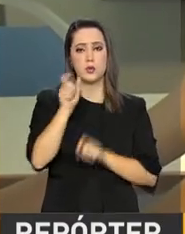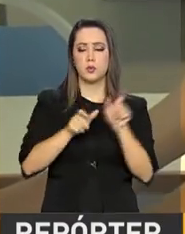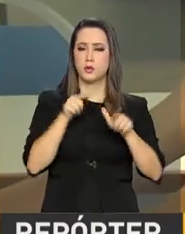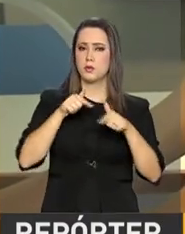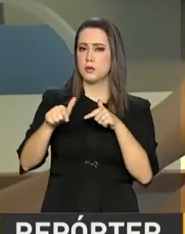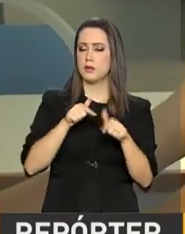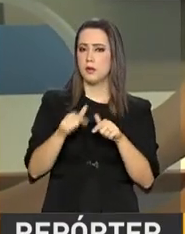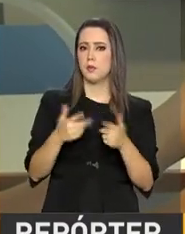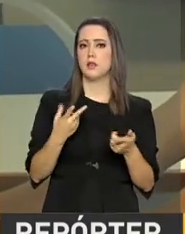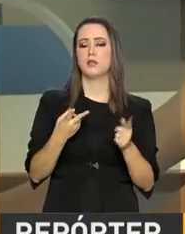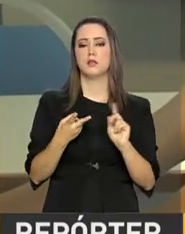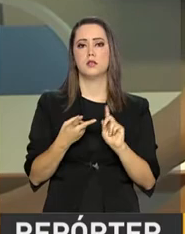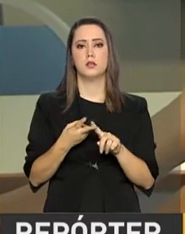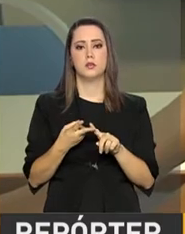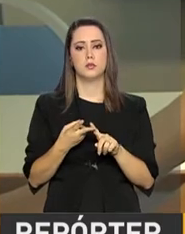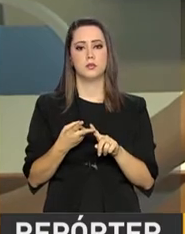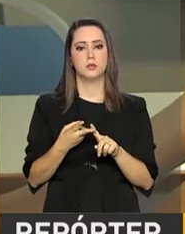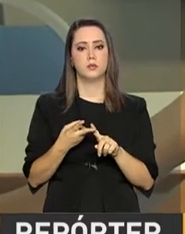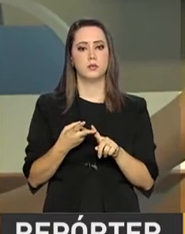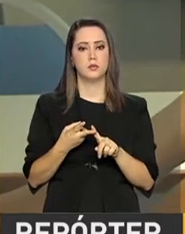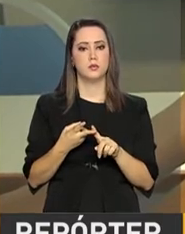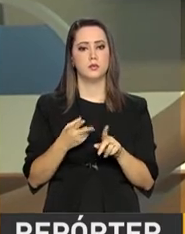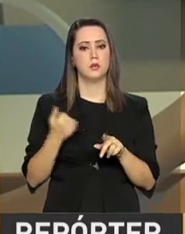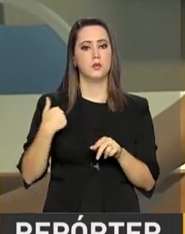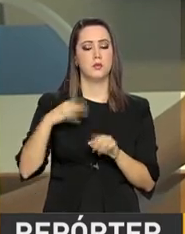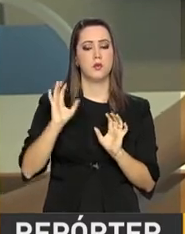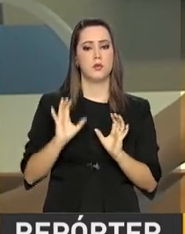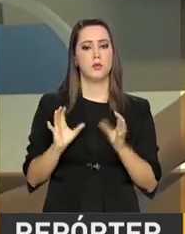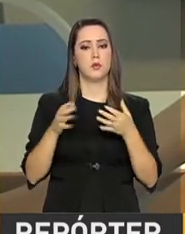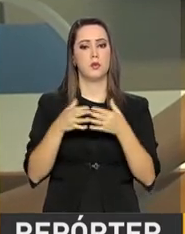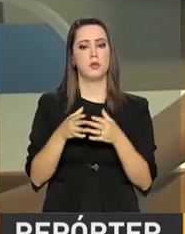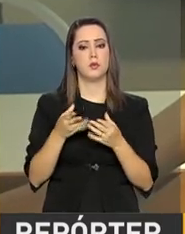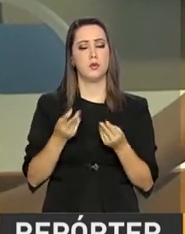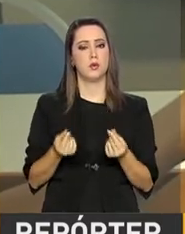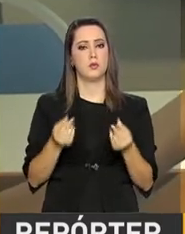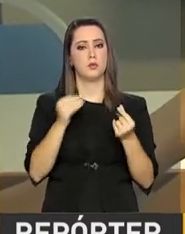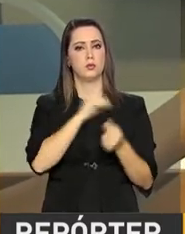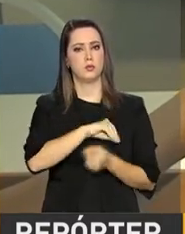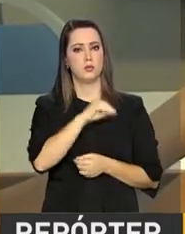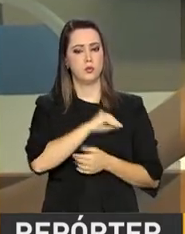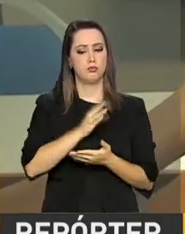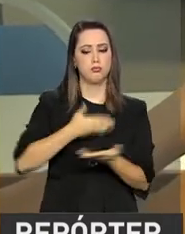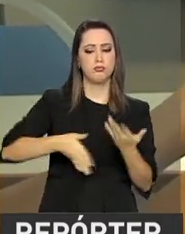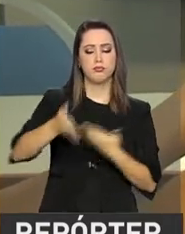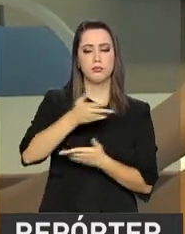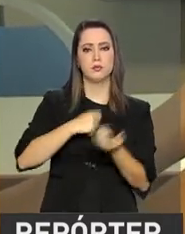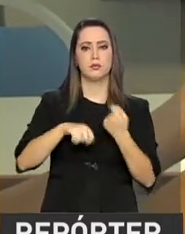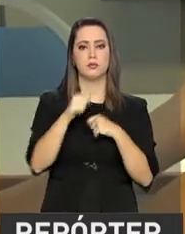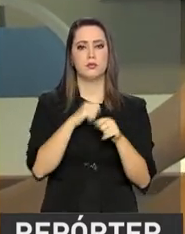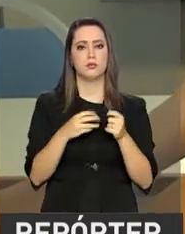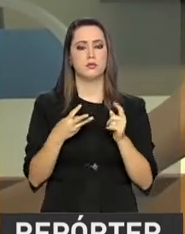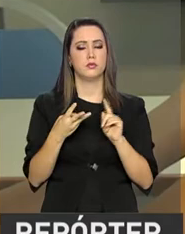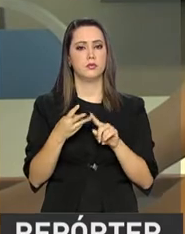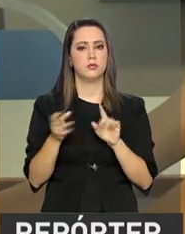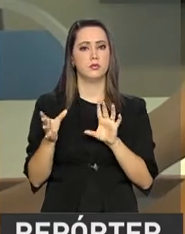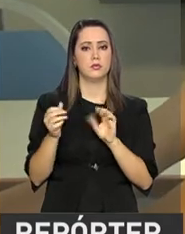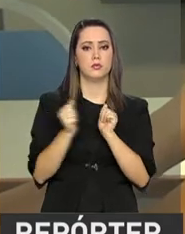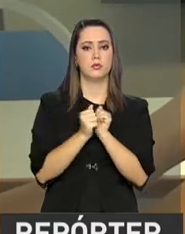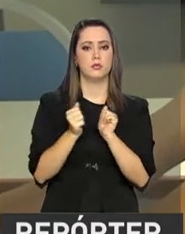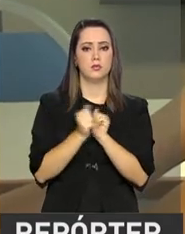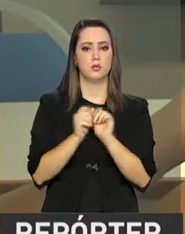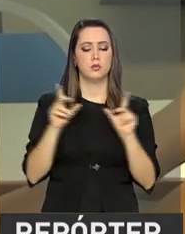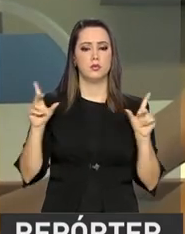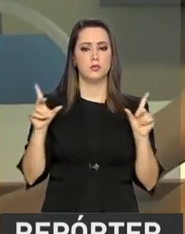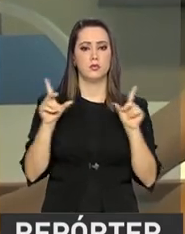conseqüentemente no maior é massa é de rendimento circulando na economia é aliado à redução